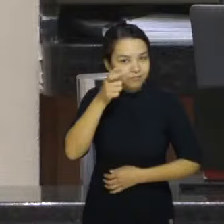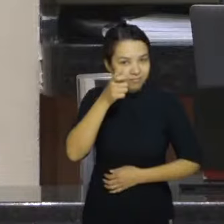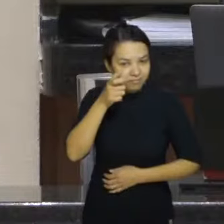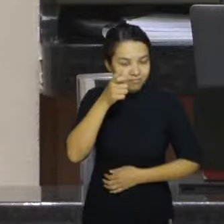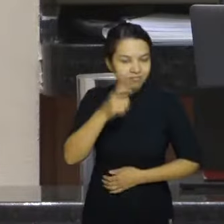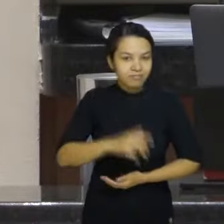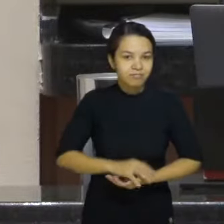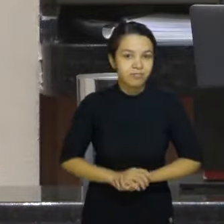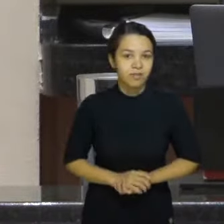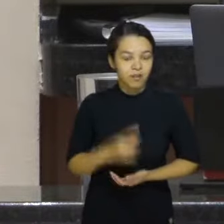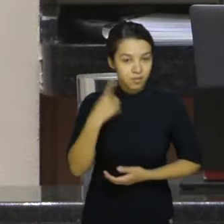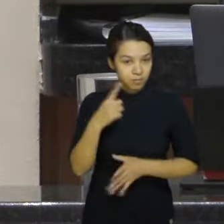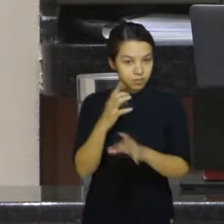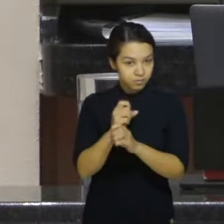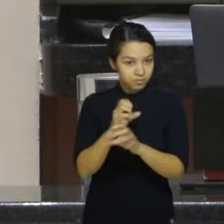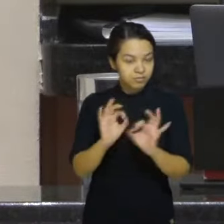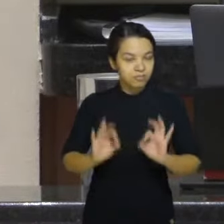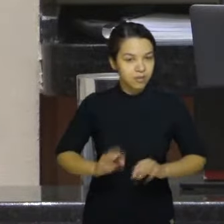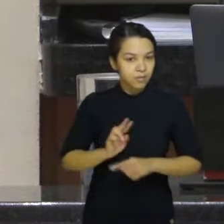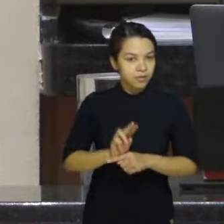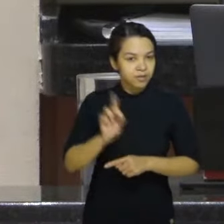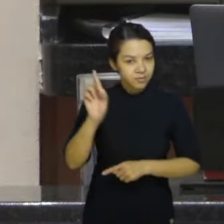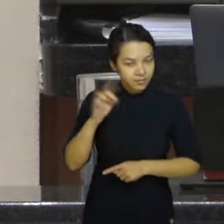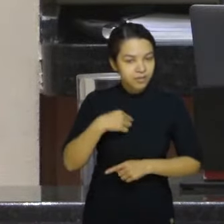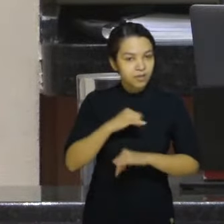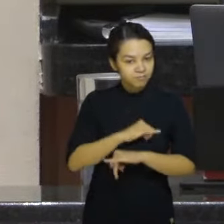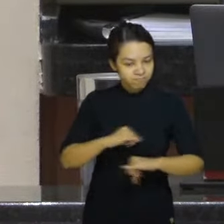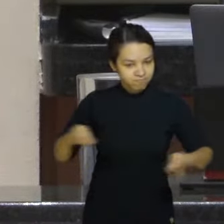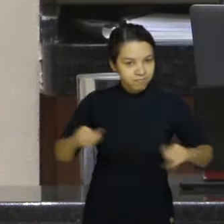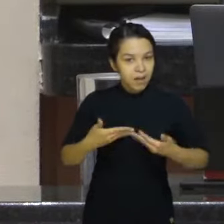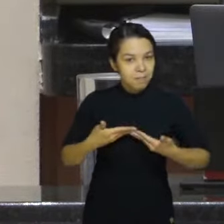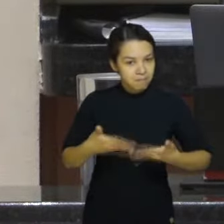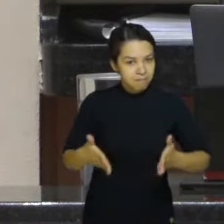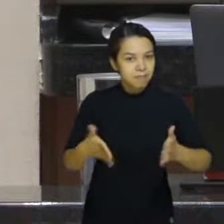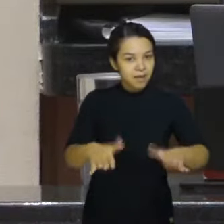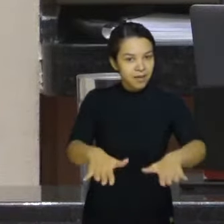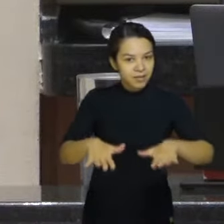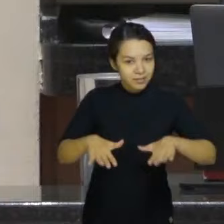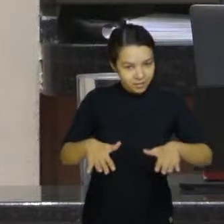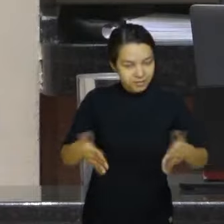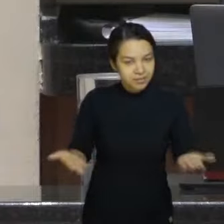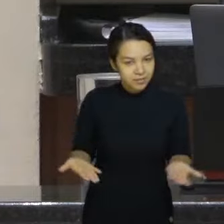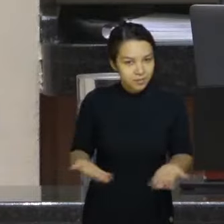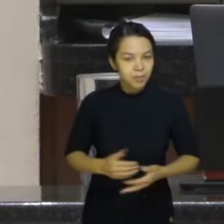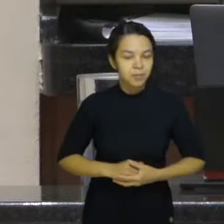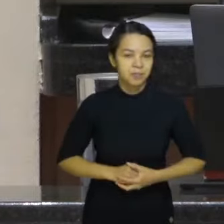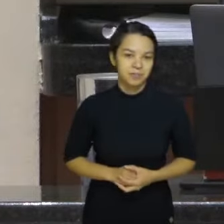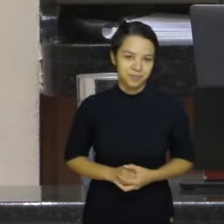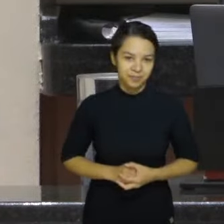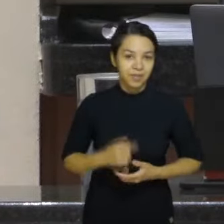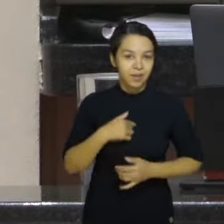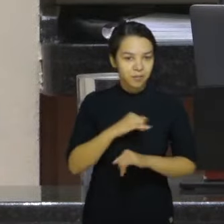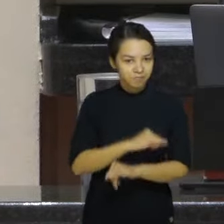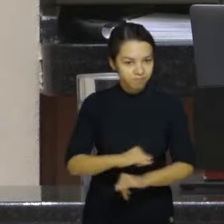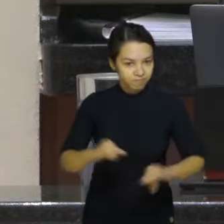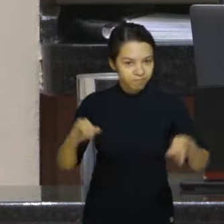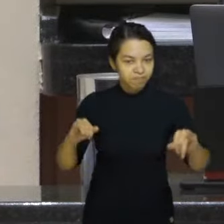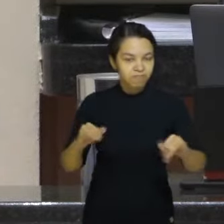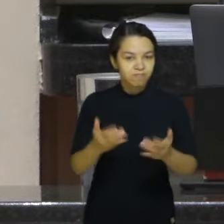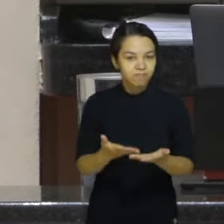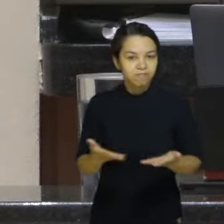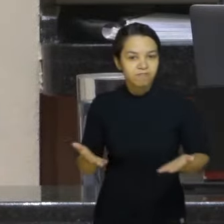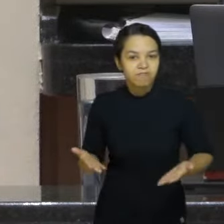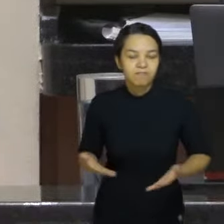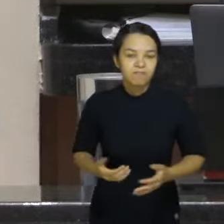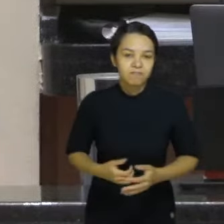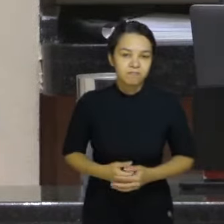quórum regimental e sob a proteção de Deus, dou por aberta a presente sessão ordinária e essa presidência declara,